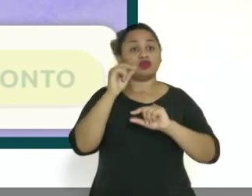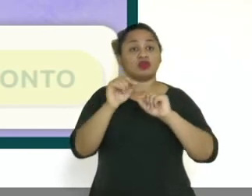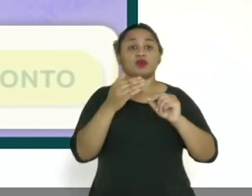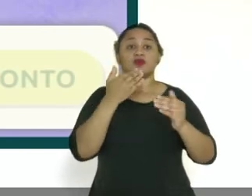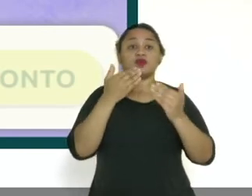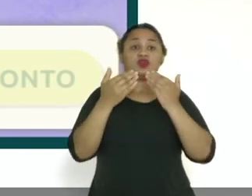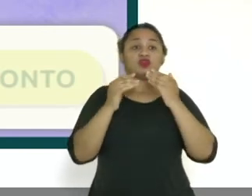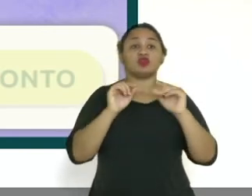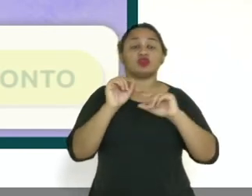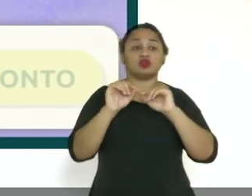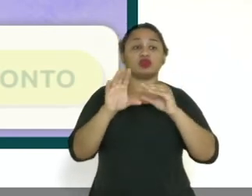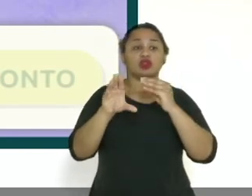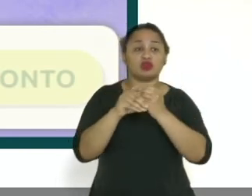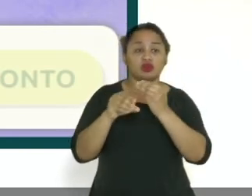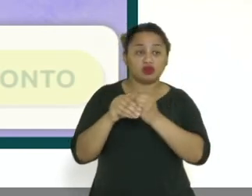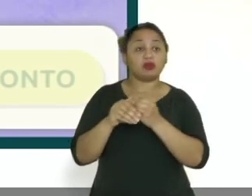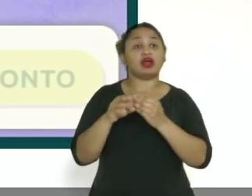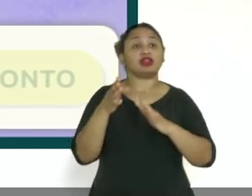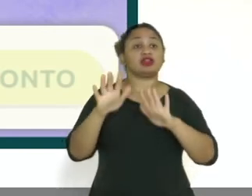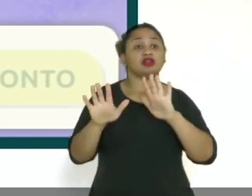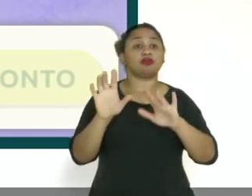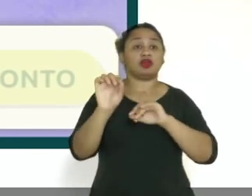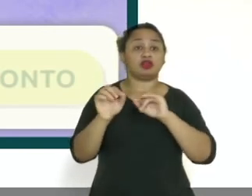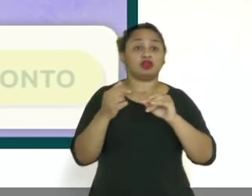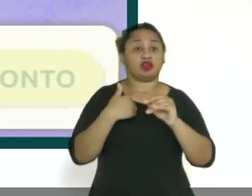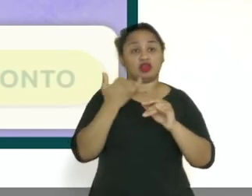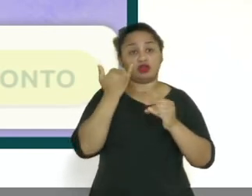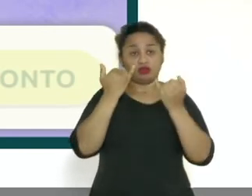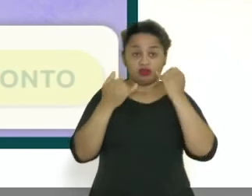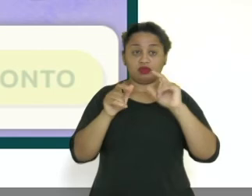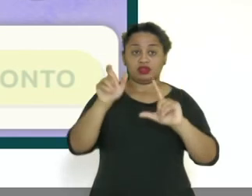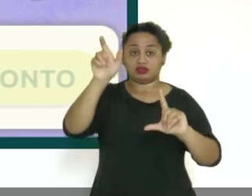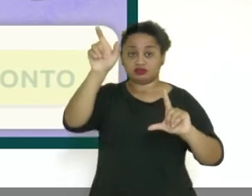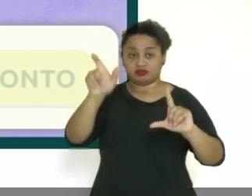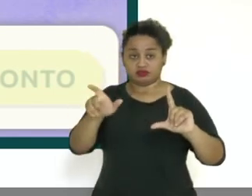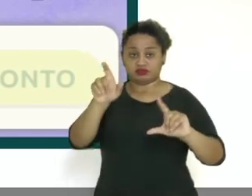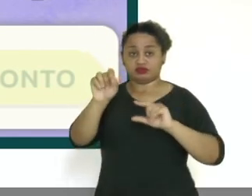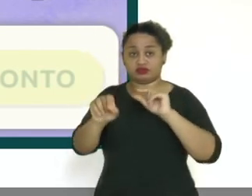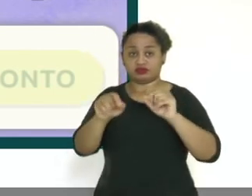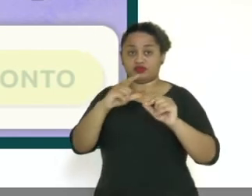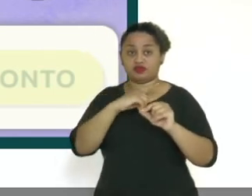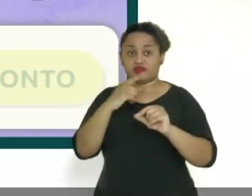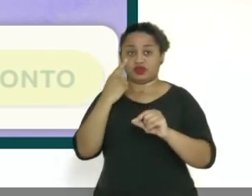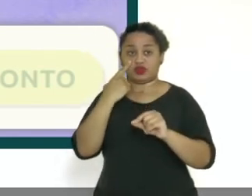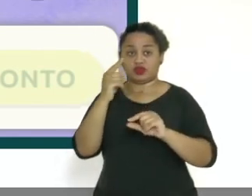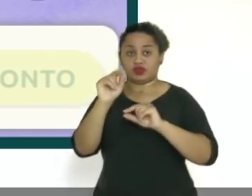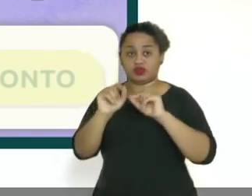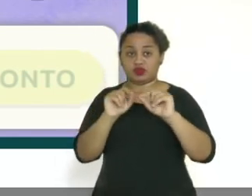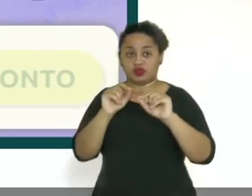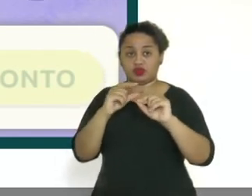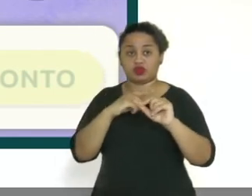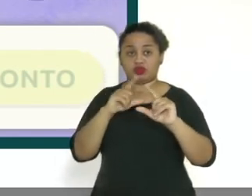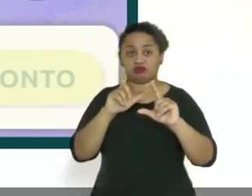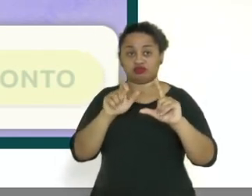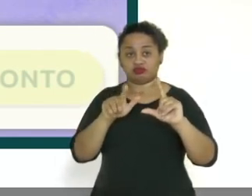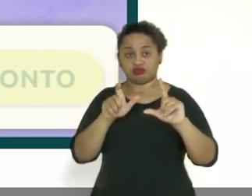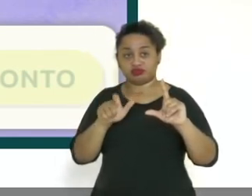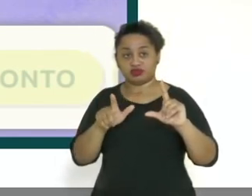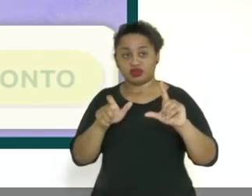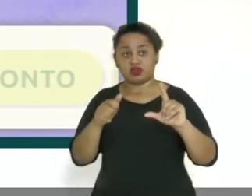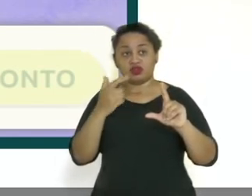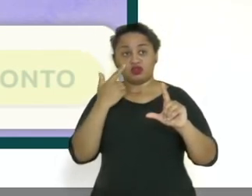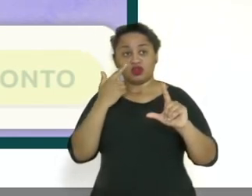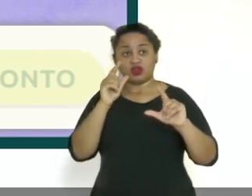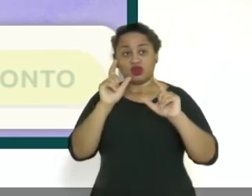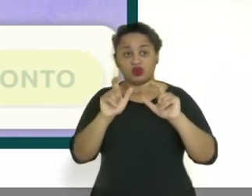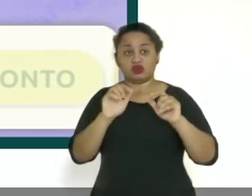pra gente assim, complete o gráfico de acordo com os dados à direita. Então, a gente tem que ver. Então, ele tá ali, ó. A gente vai ter que ir descendo e ver onde é que tá.